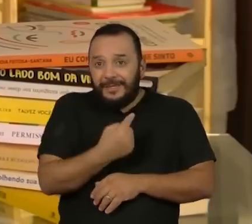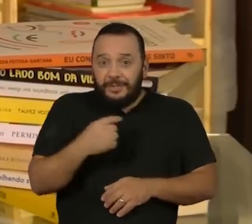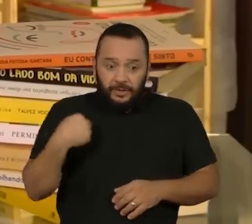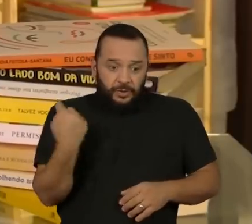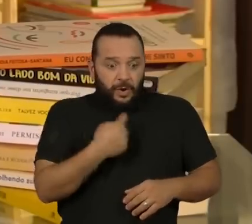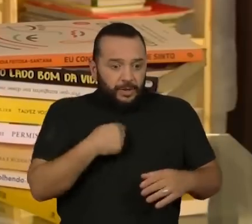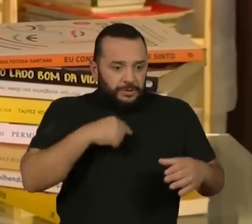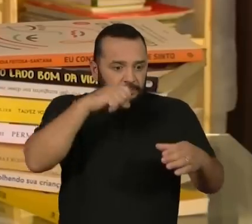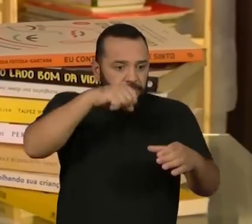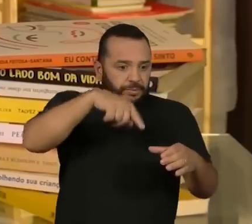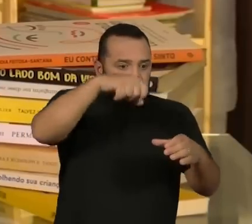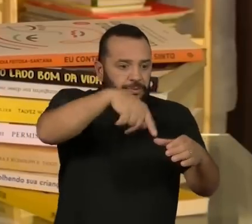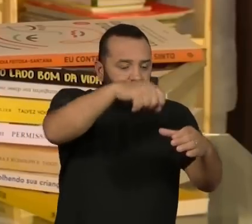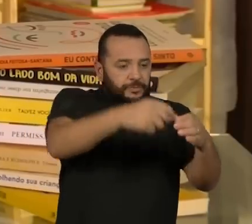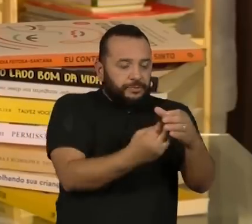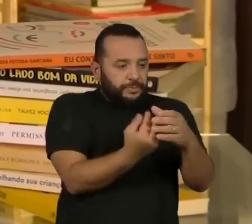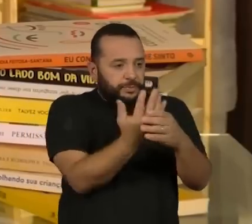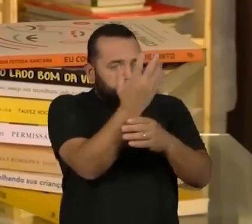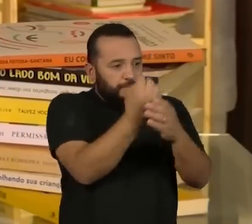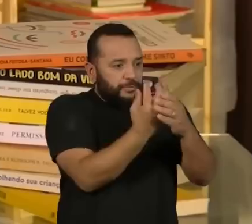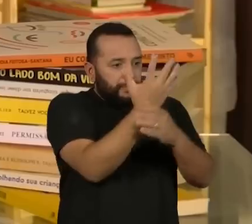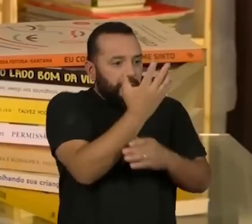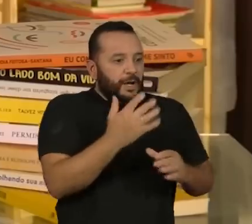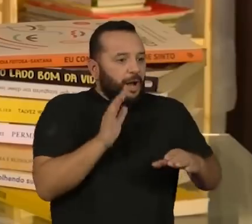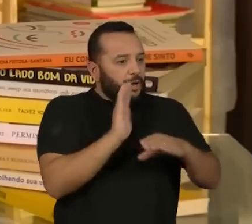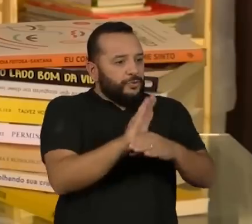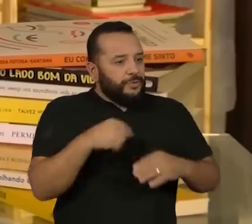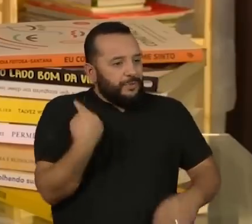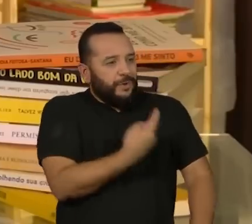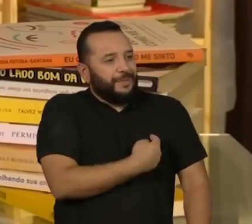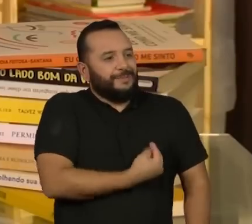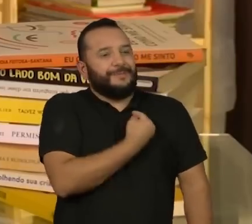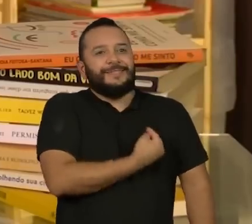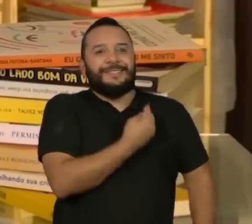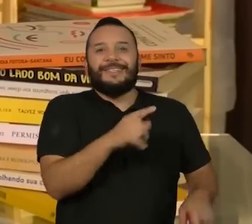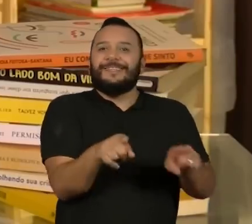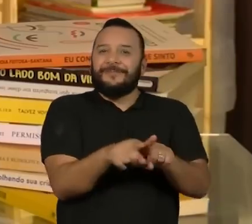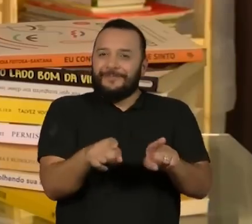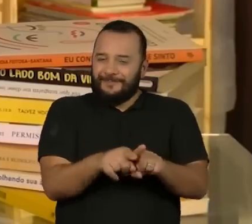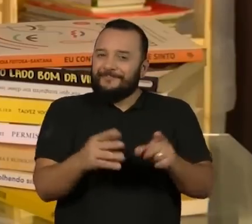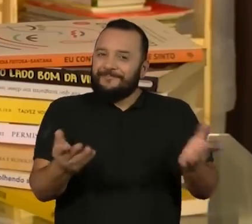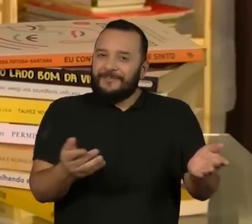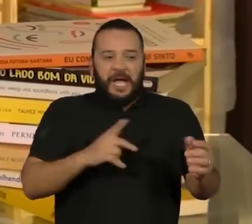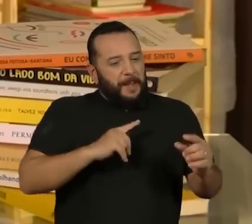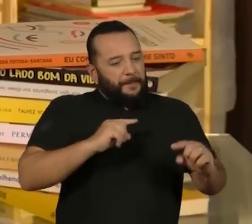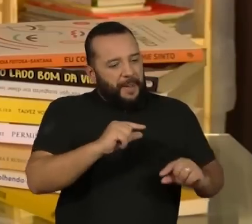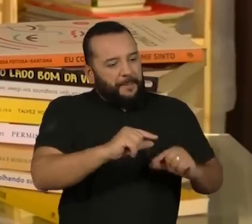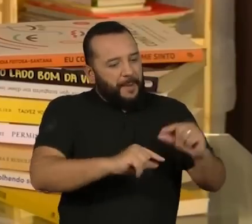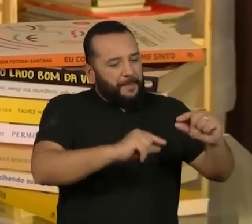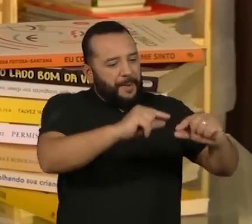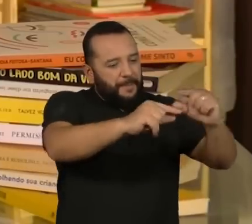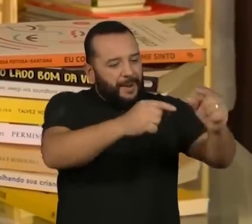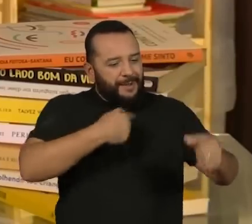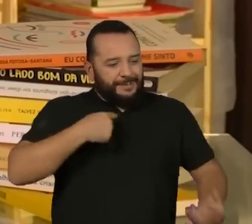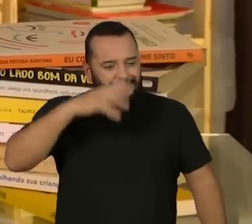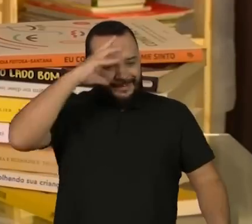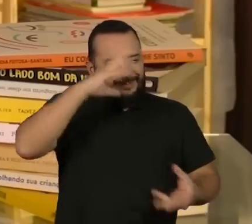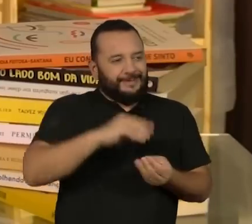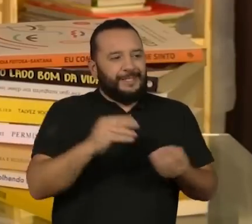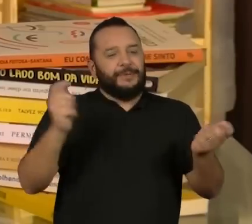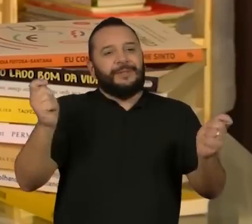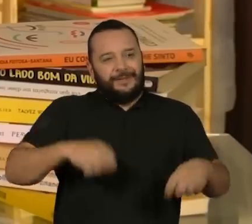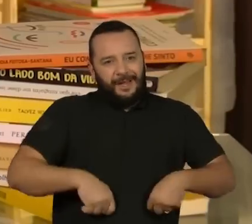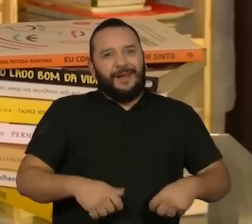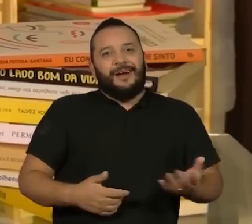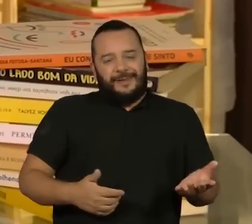Estar com os idosos, com certeza, não é uma questão que muitos vivem. Então, de pouquinho em pouquinho, eles vão entendendo que isso é possível